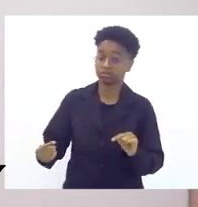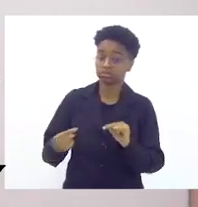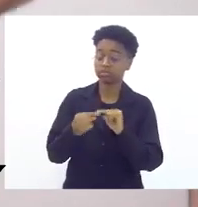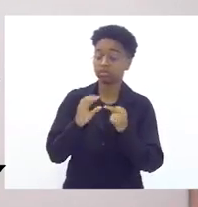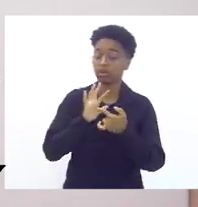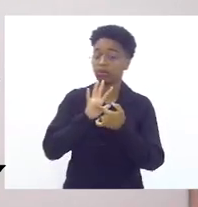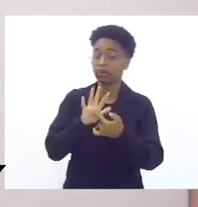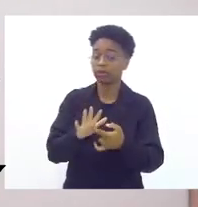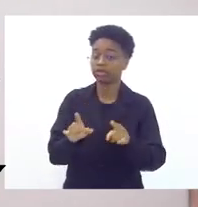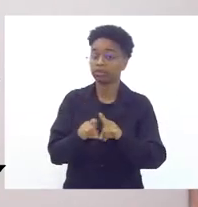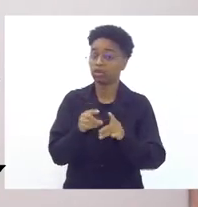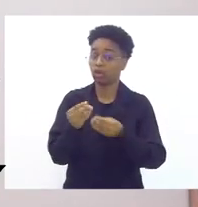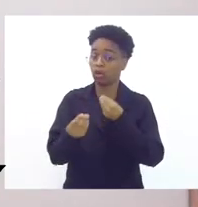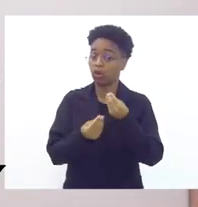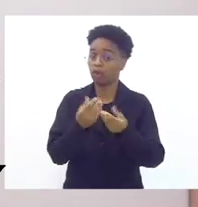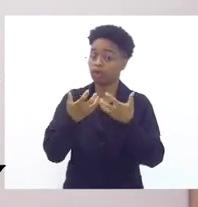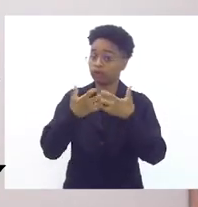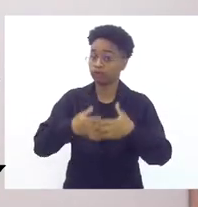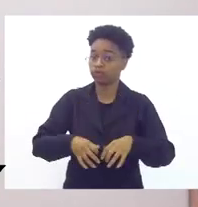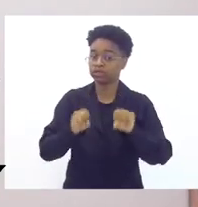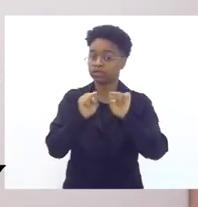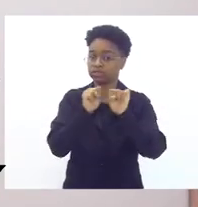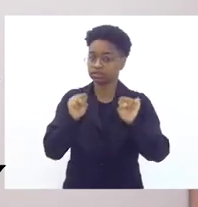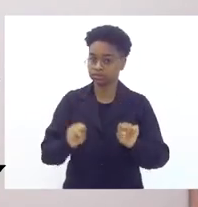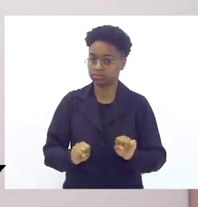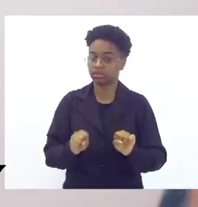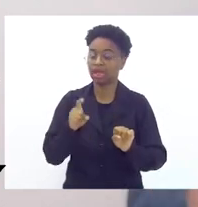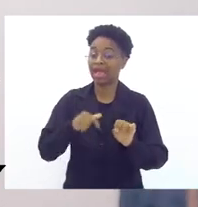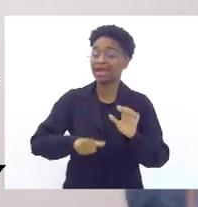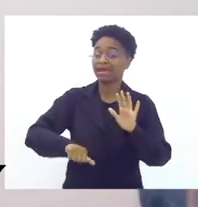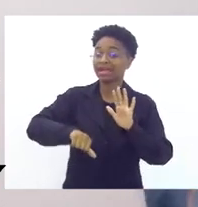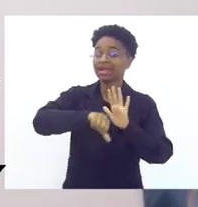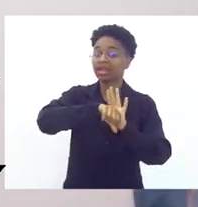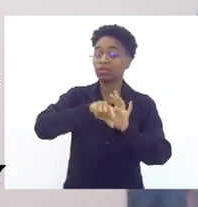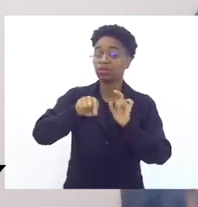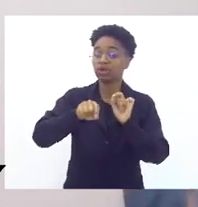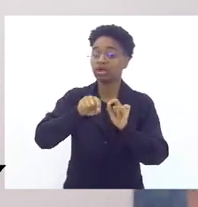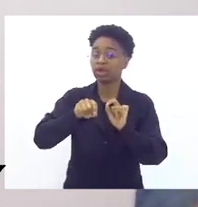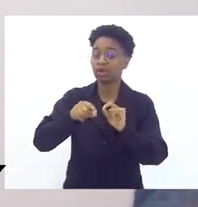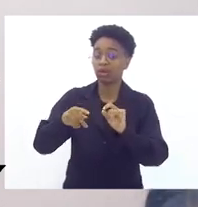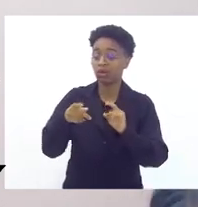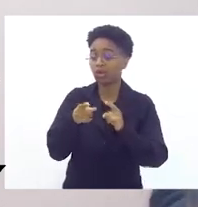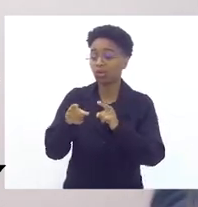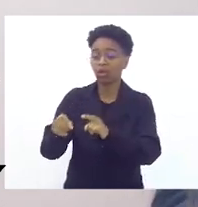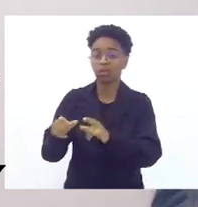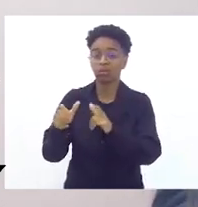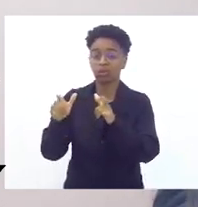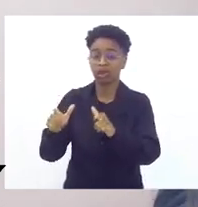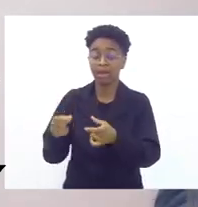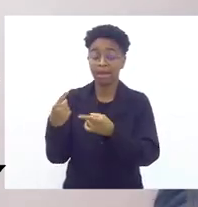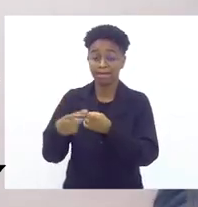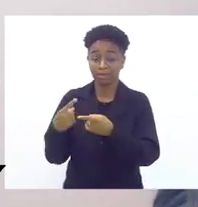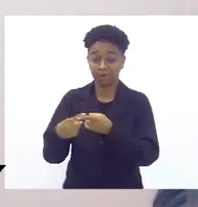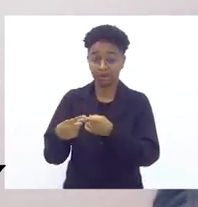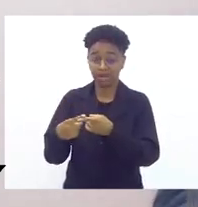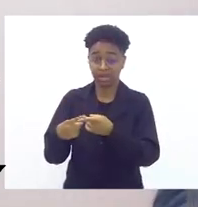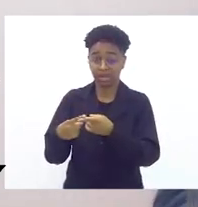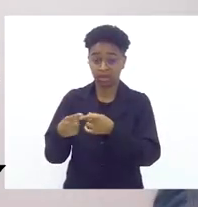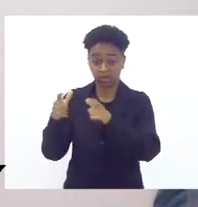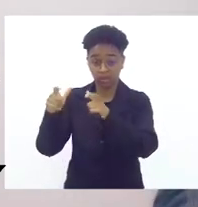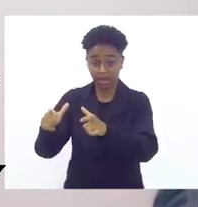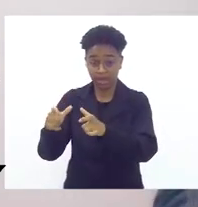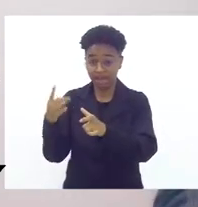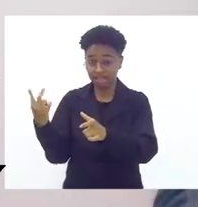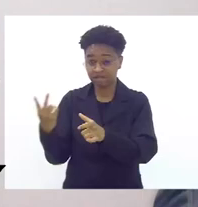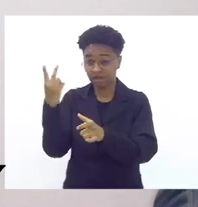todo o nosso sistema são crimes patrimoniais de novo o patrimônio tem mais valor do que a vida dessas pessoas